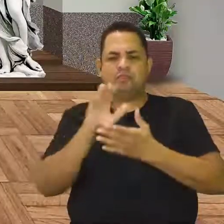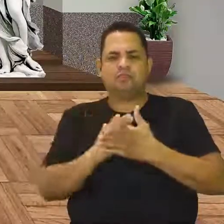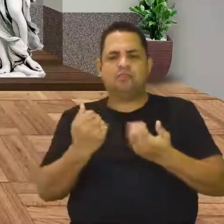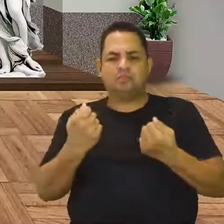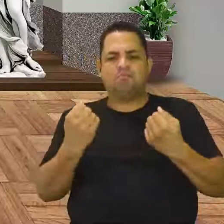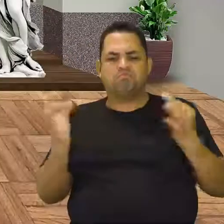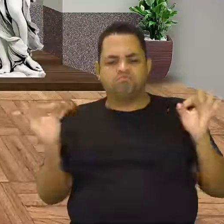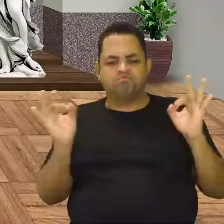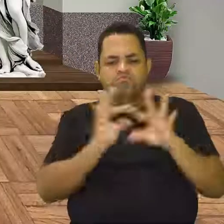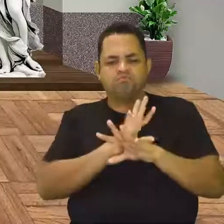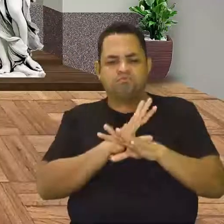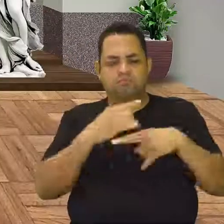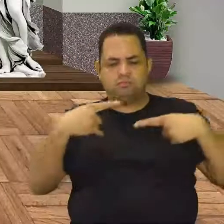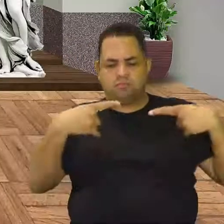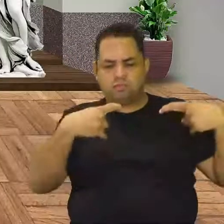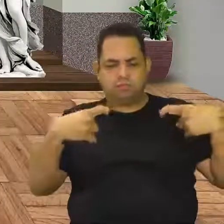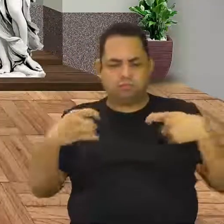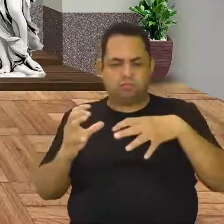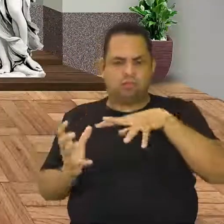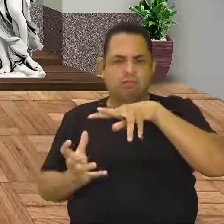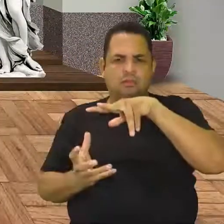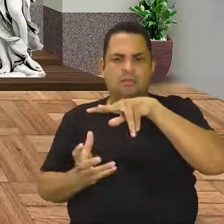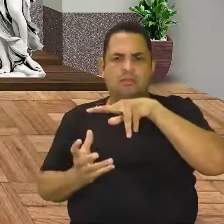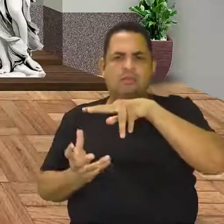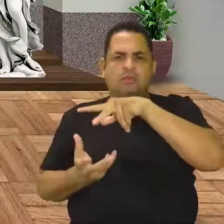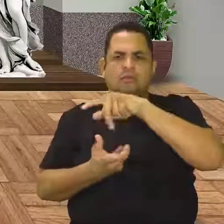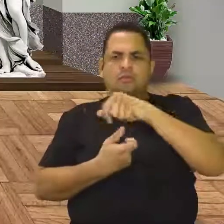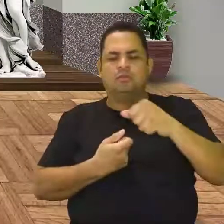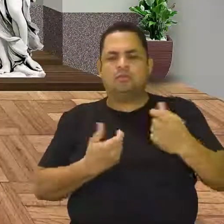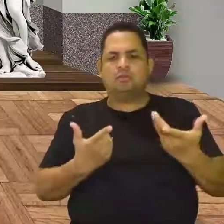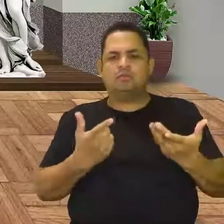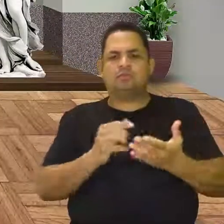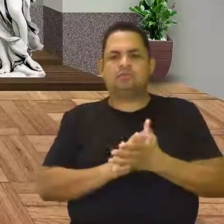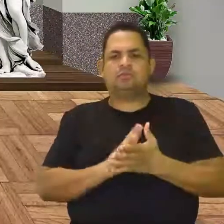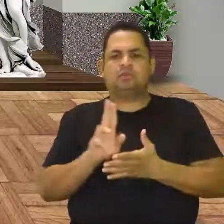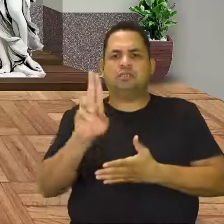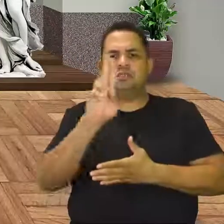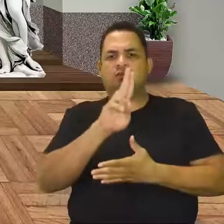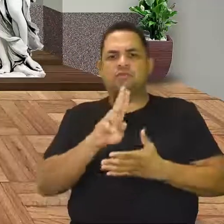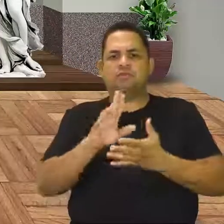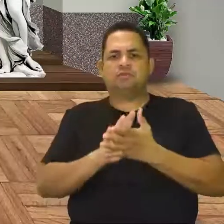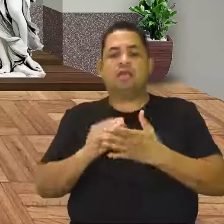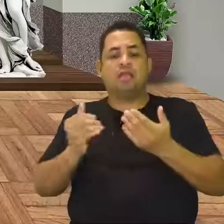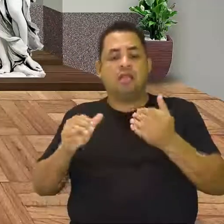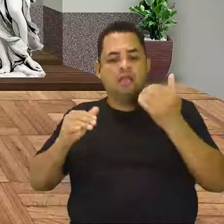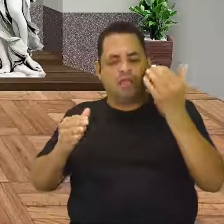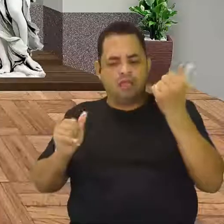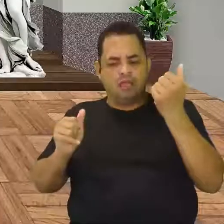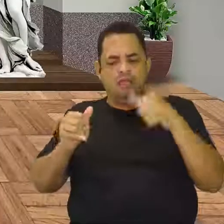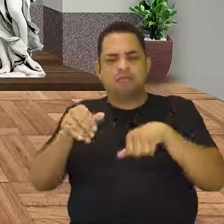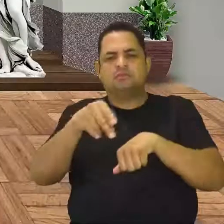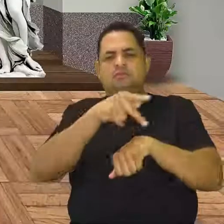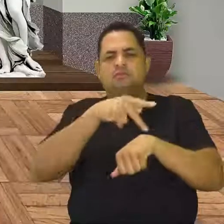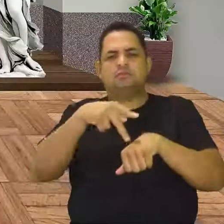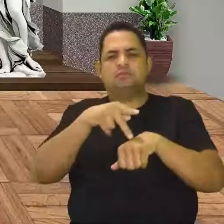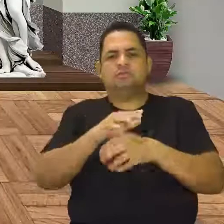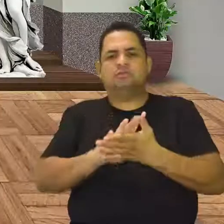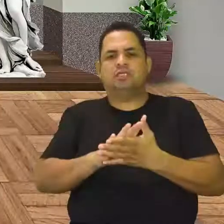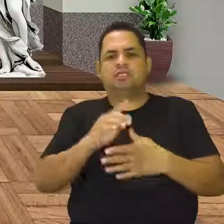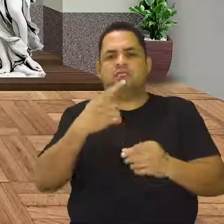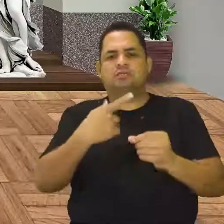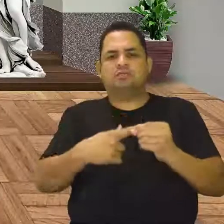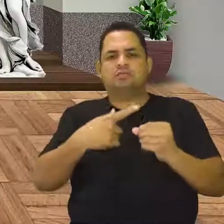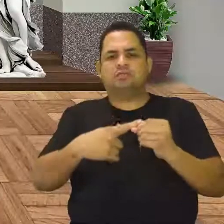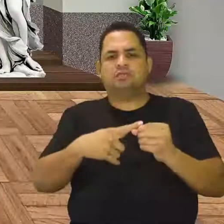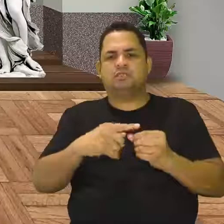para a guerra. E aí ele vai testar o seu arsenal de guerra na Espanha, na cidade de Guernica.